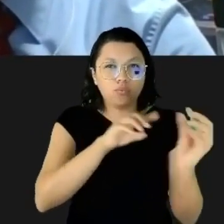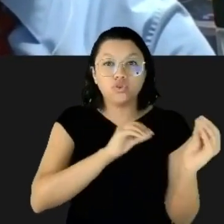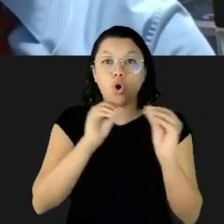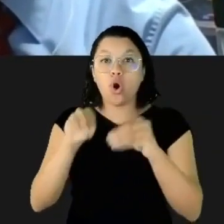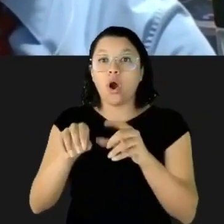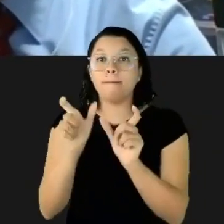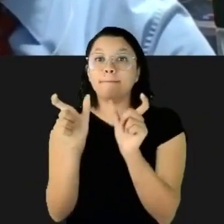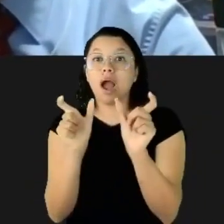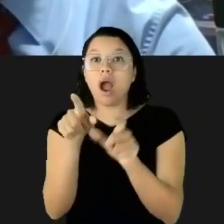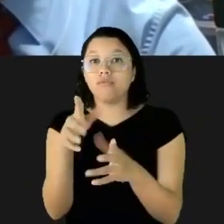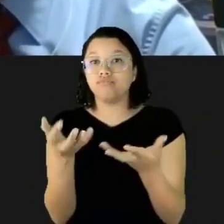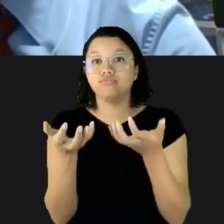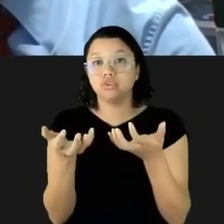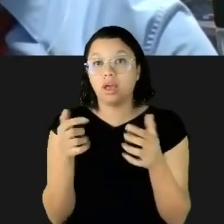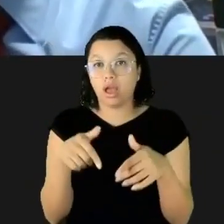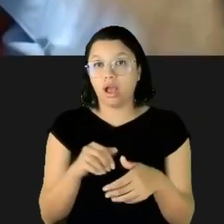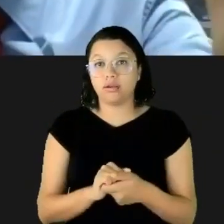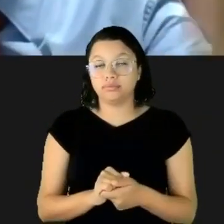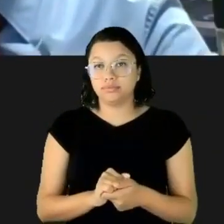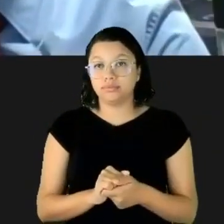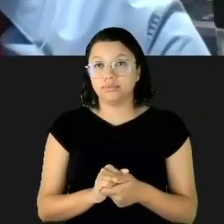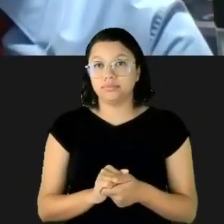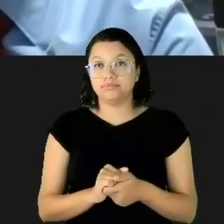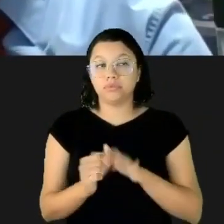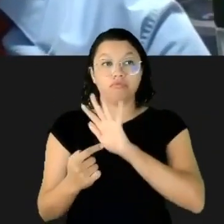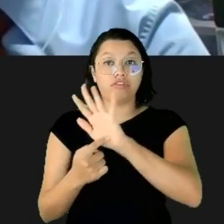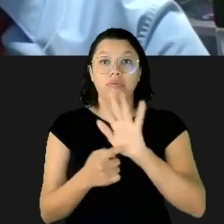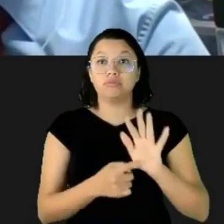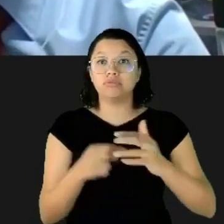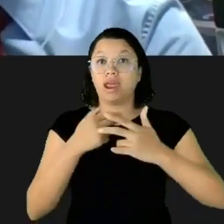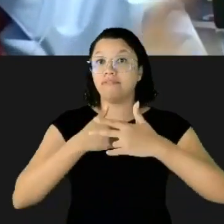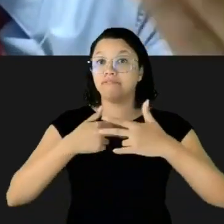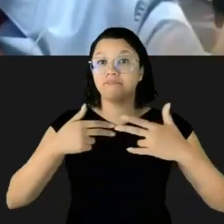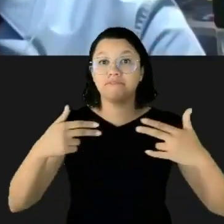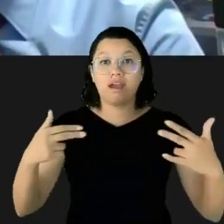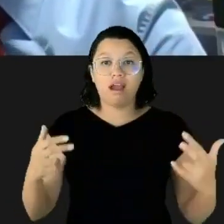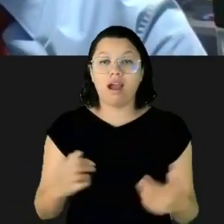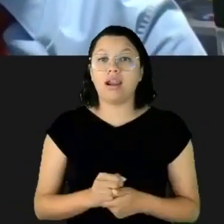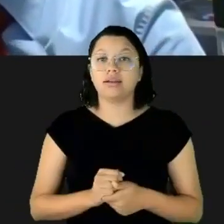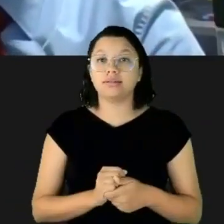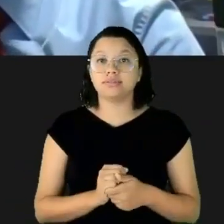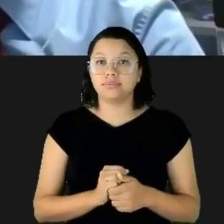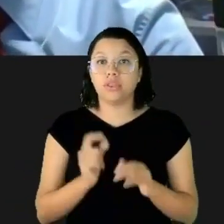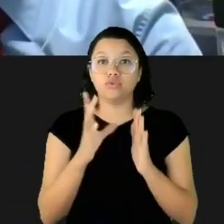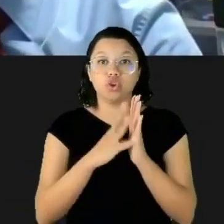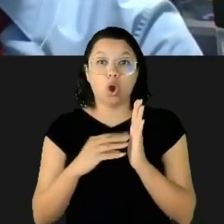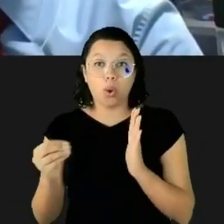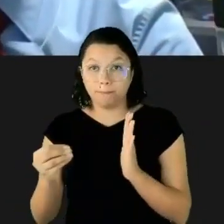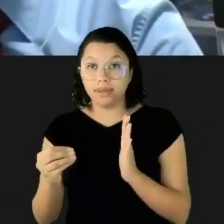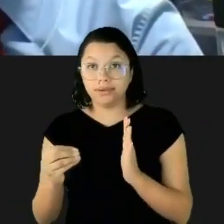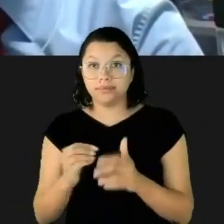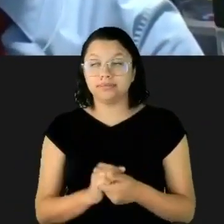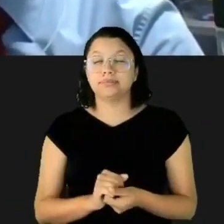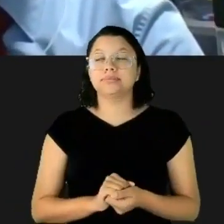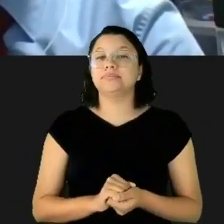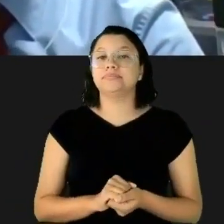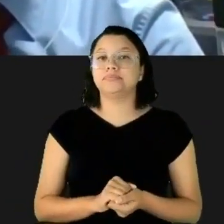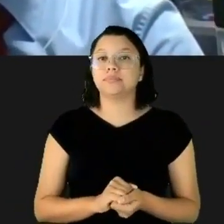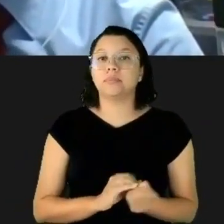você joga a palavra que você quer aqui vai aparecer diversas e vai você copia e cola para a sua